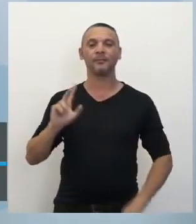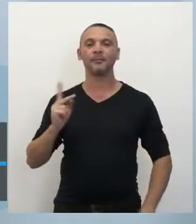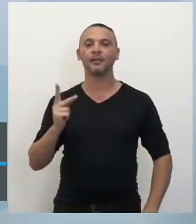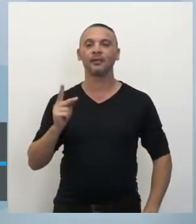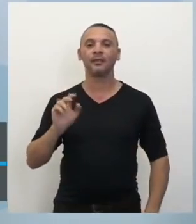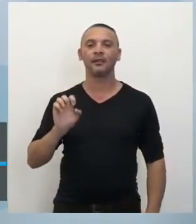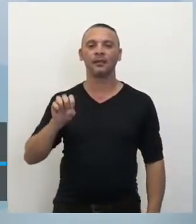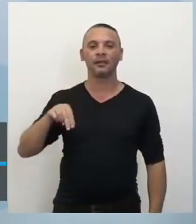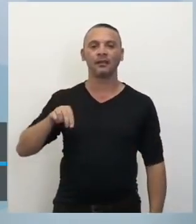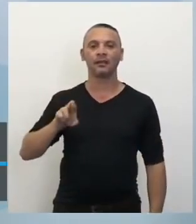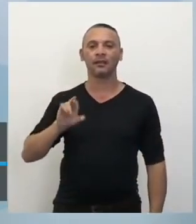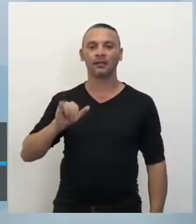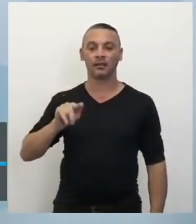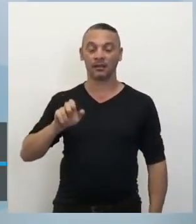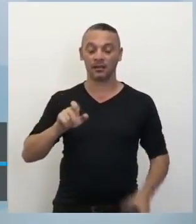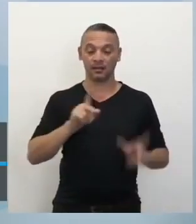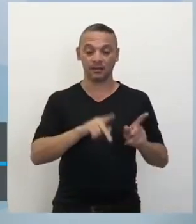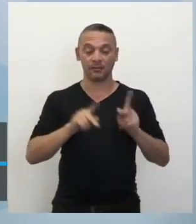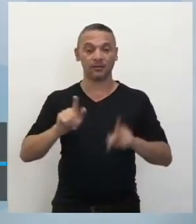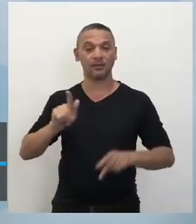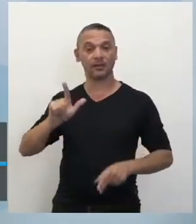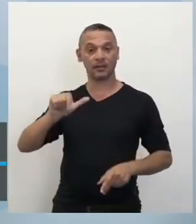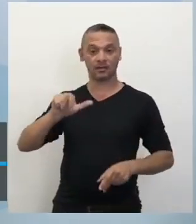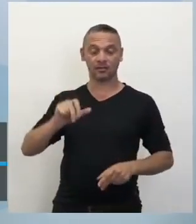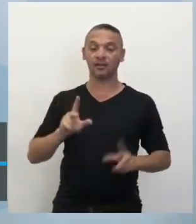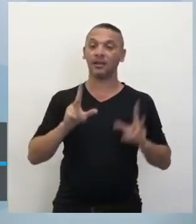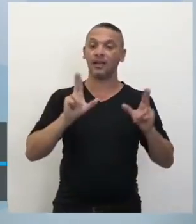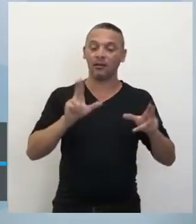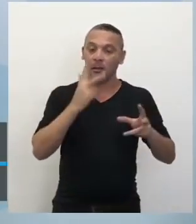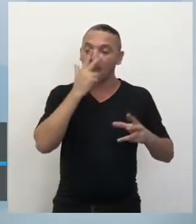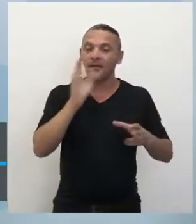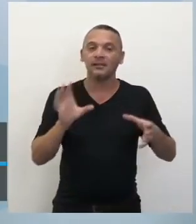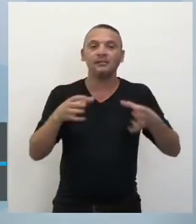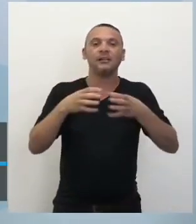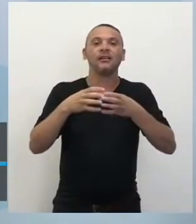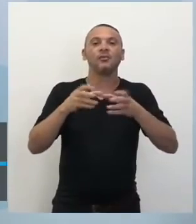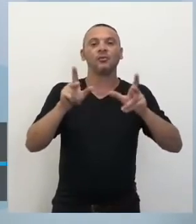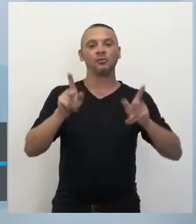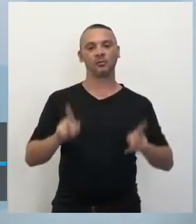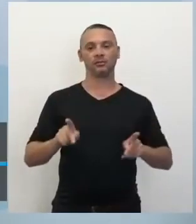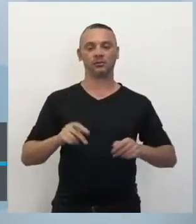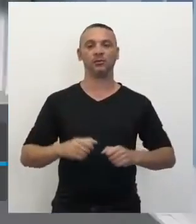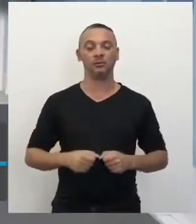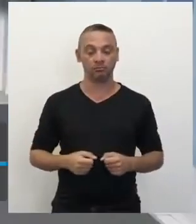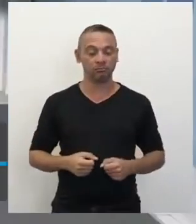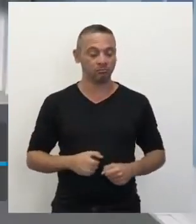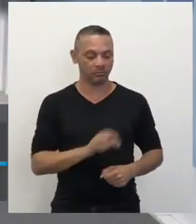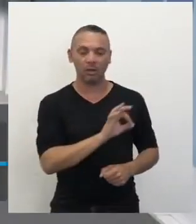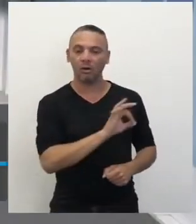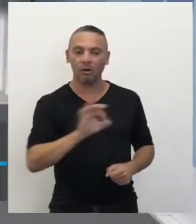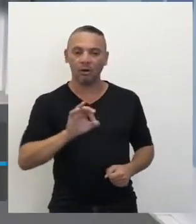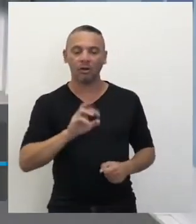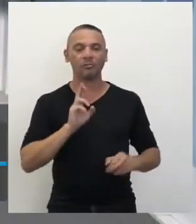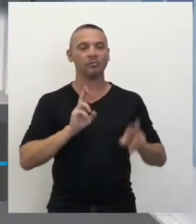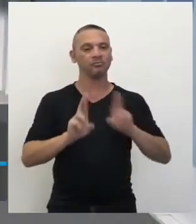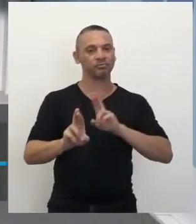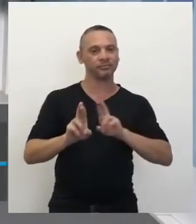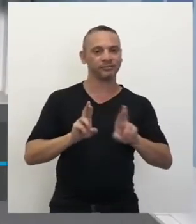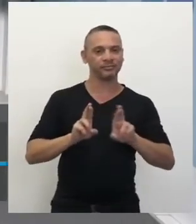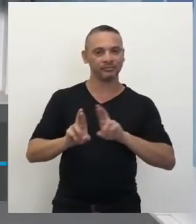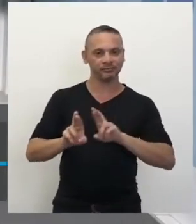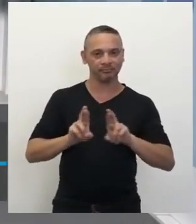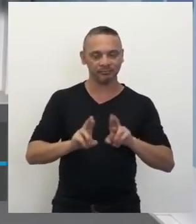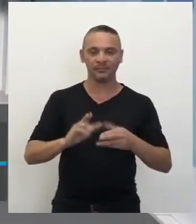Henrique, da Progláucia: sim, é como se fosse um grupo de pessoas. Ótimo, temos aí algumas respostas